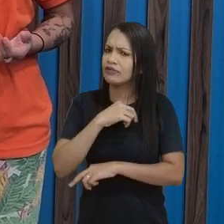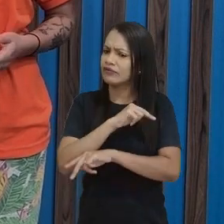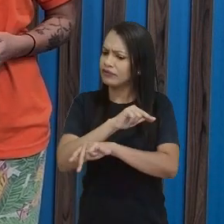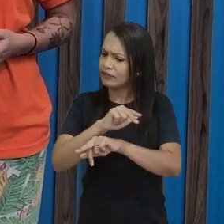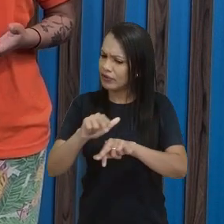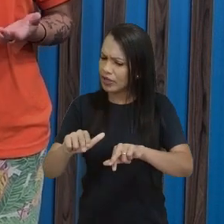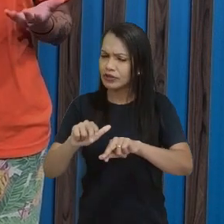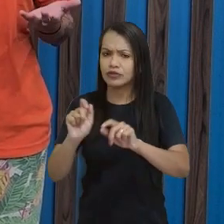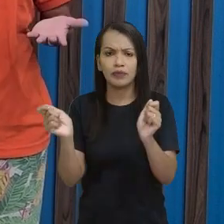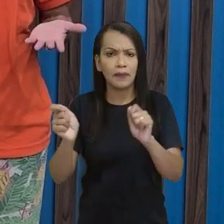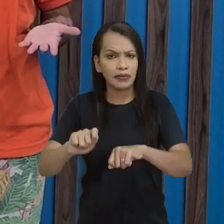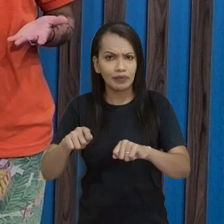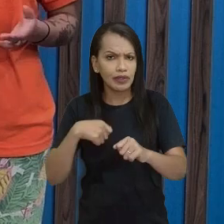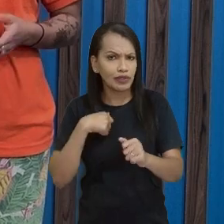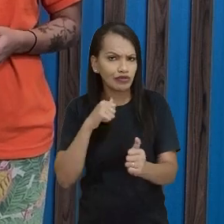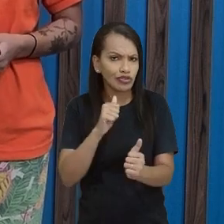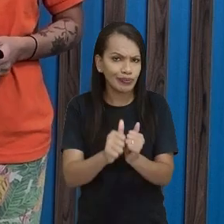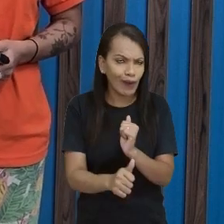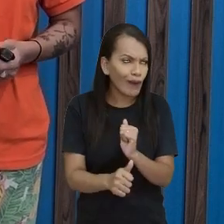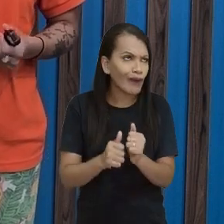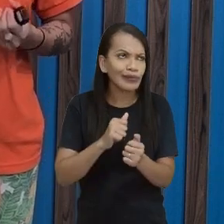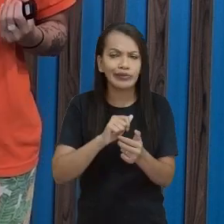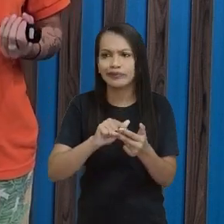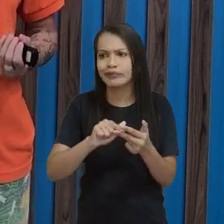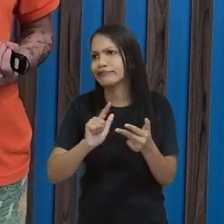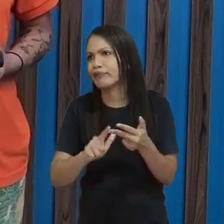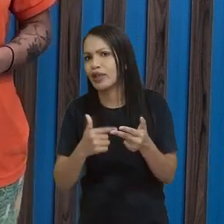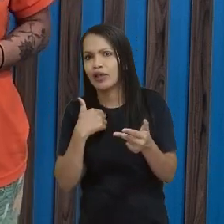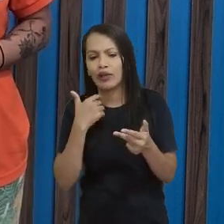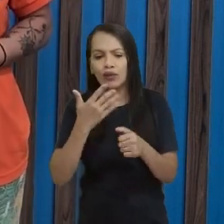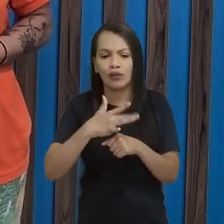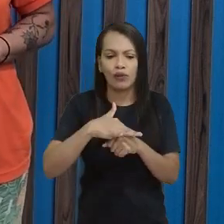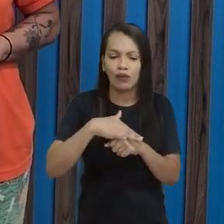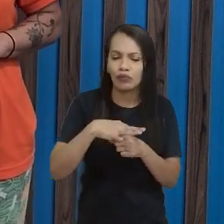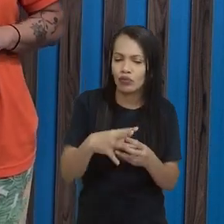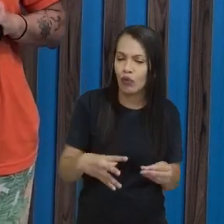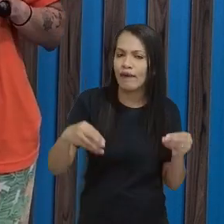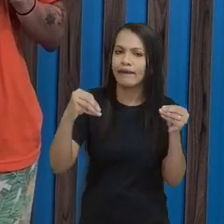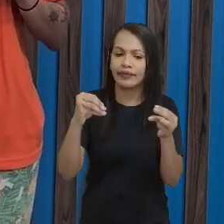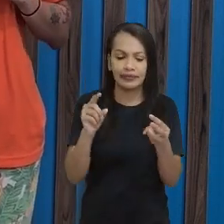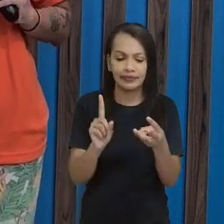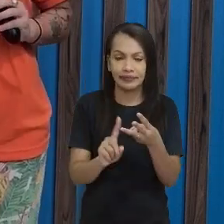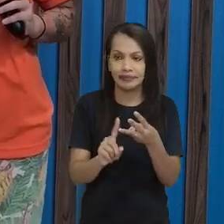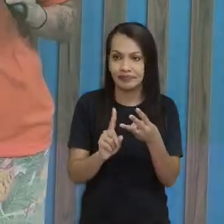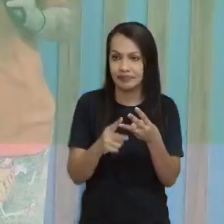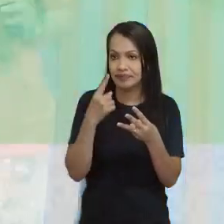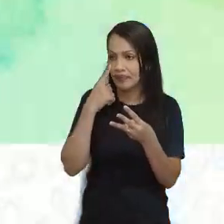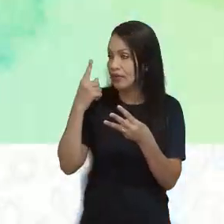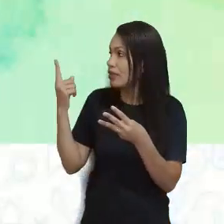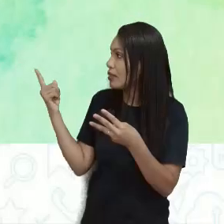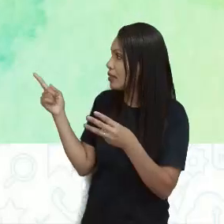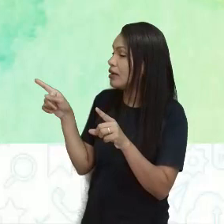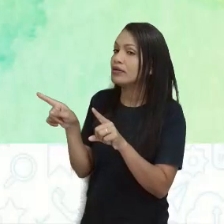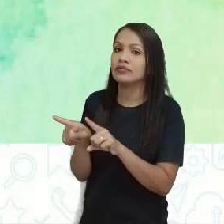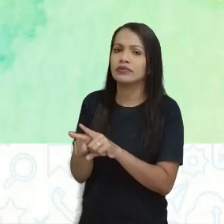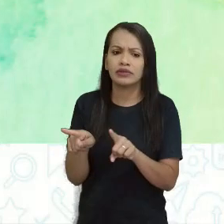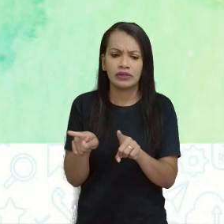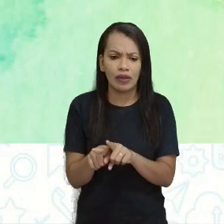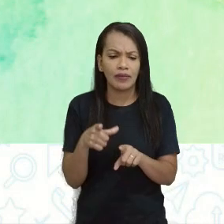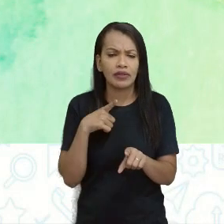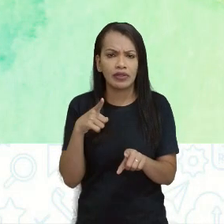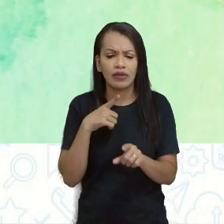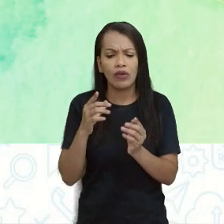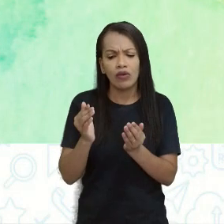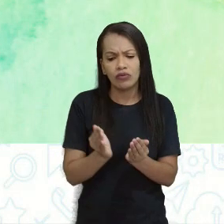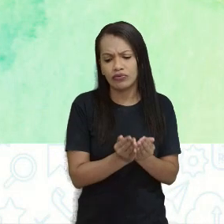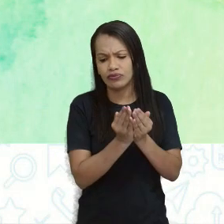fins, né. E também o rio testemunhou, vejam só, em tela cheia, um intenso tráfego de embarcações em seu